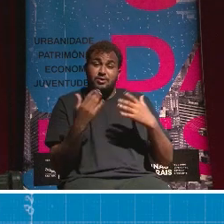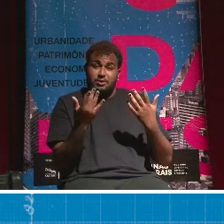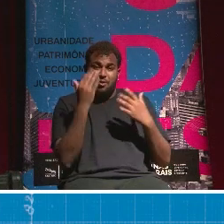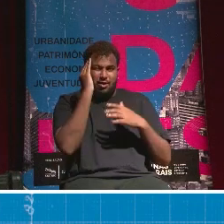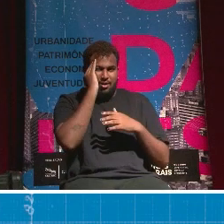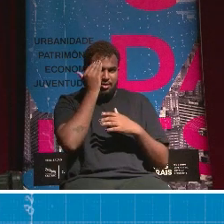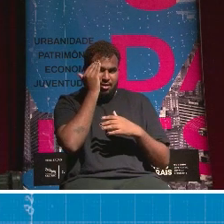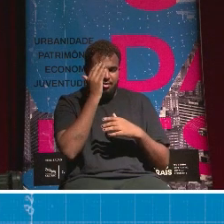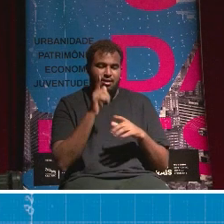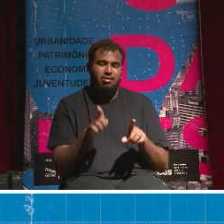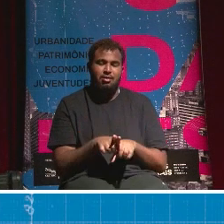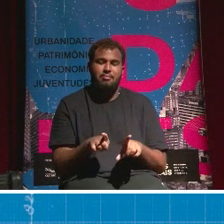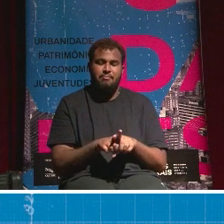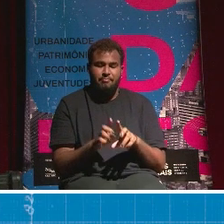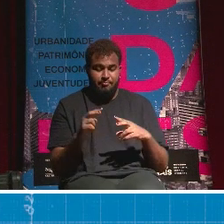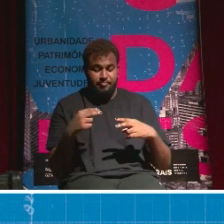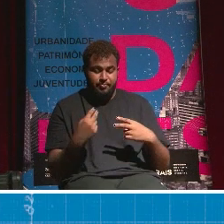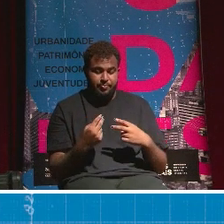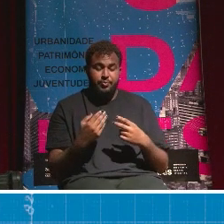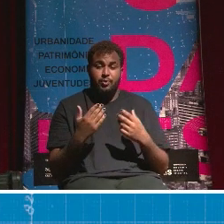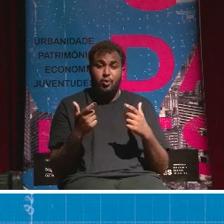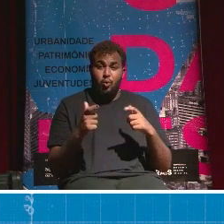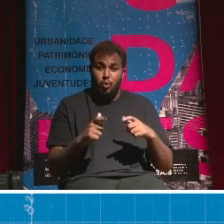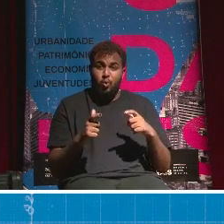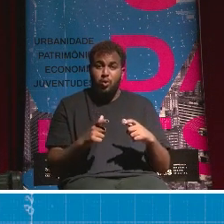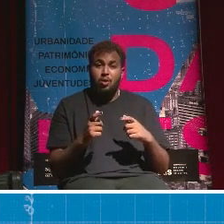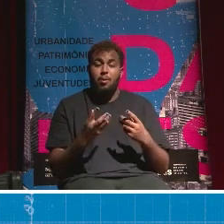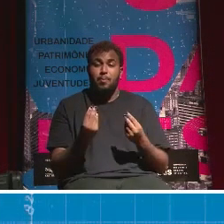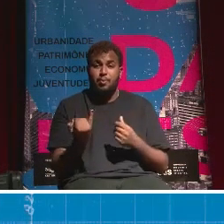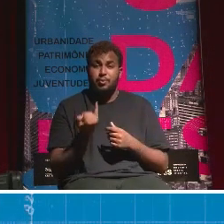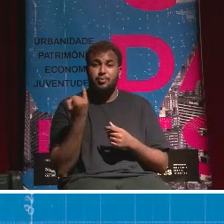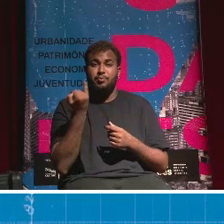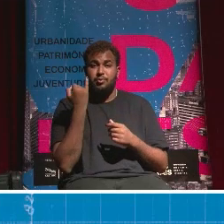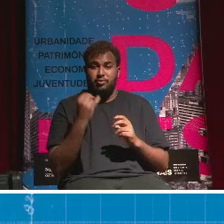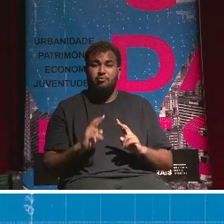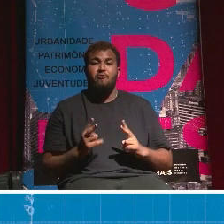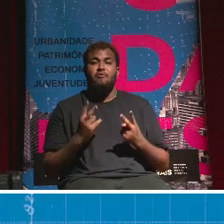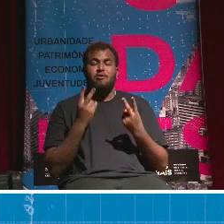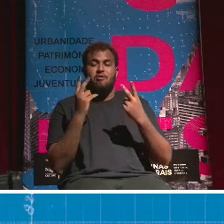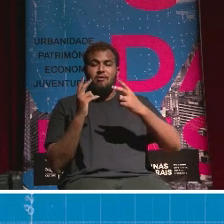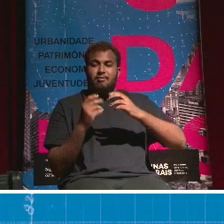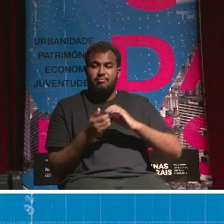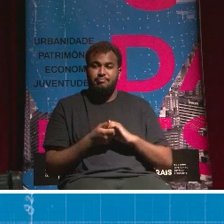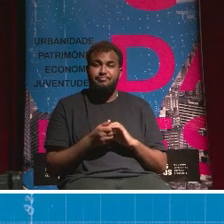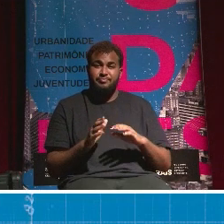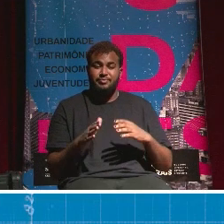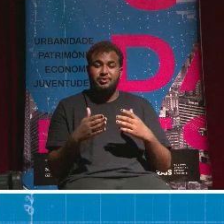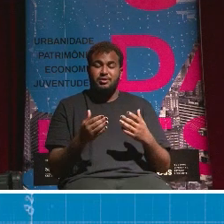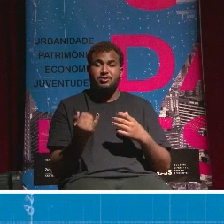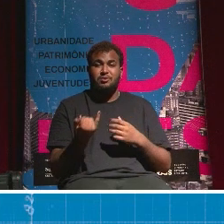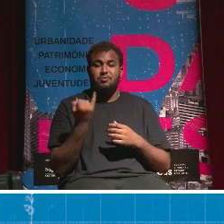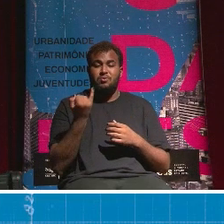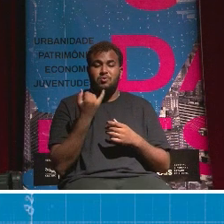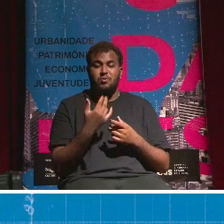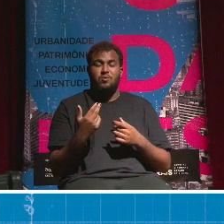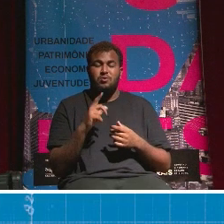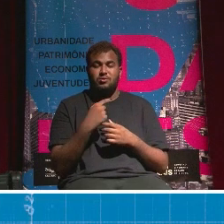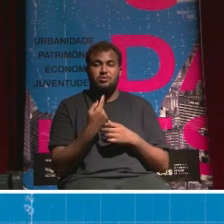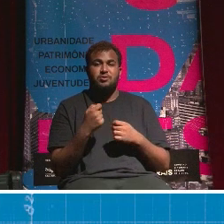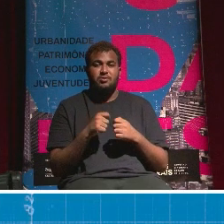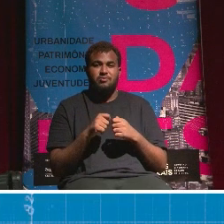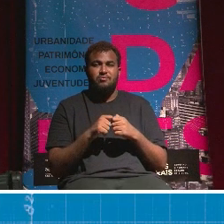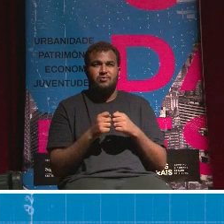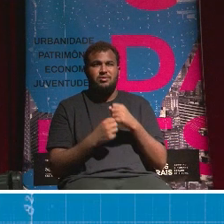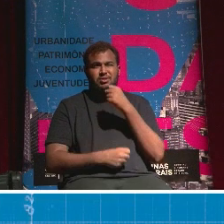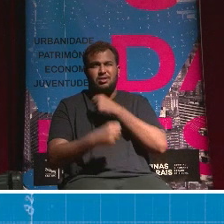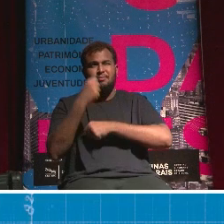compreender a si e onde está é um mecanismo importante para a valorização. E aí vem uma coisa que nós fizemos dentro da Catra o ano passado, na